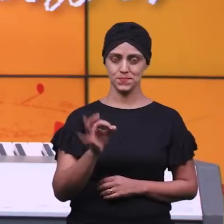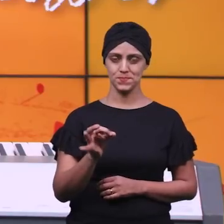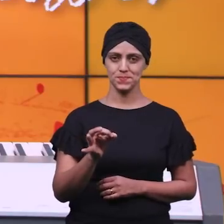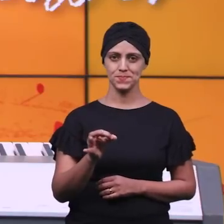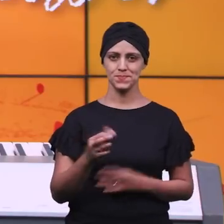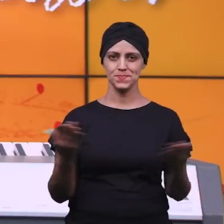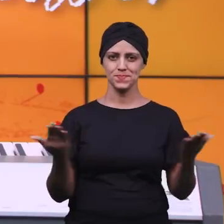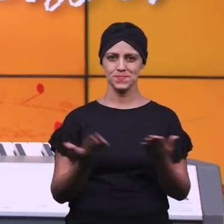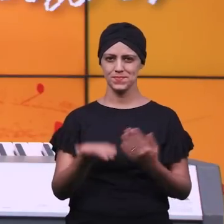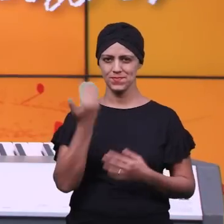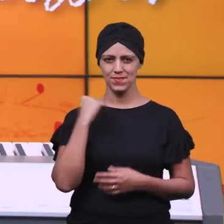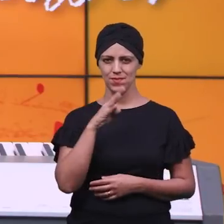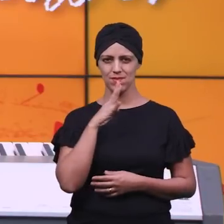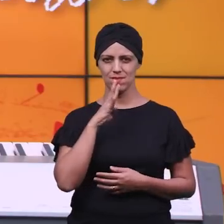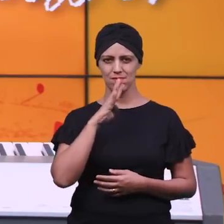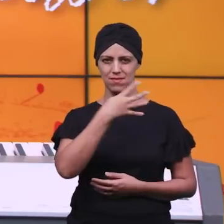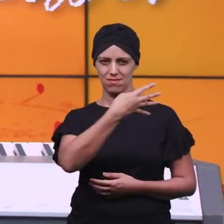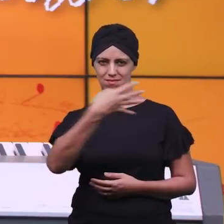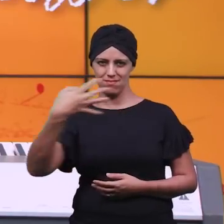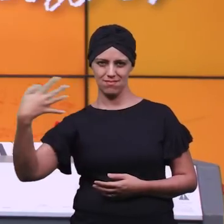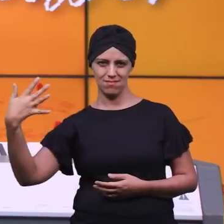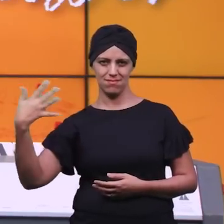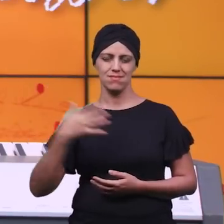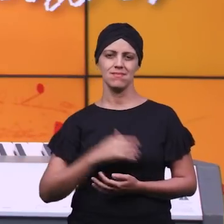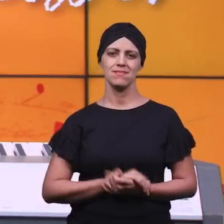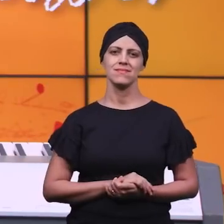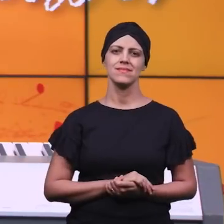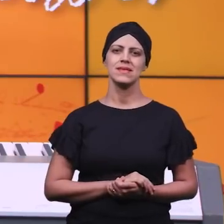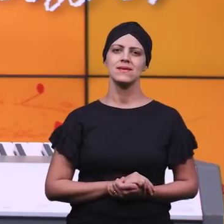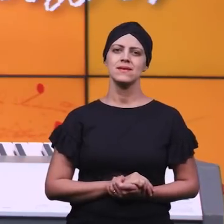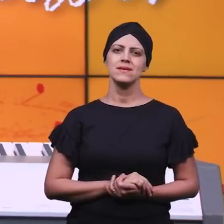Certo? Agora vamos conhecer a partitura.